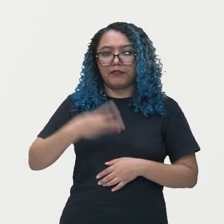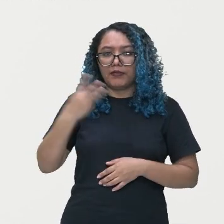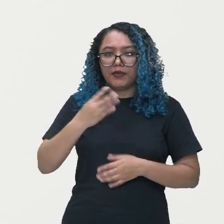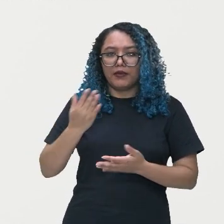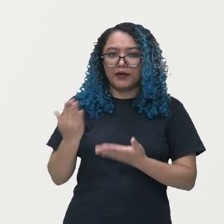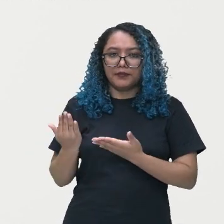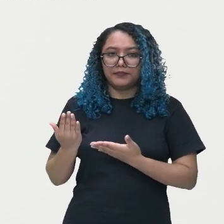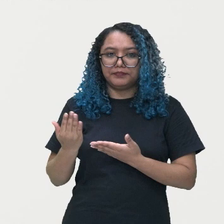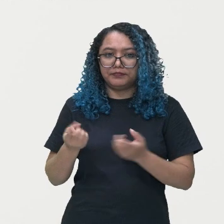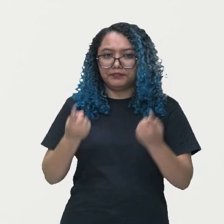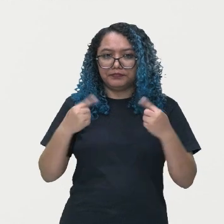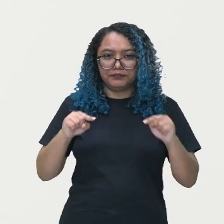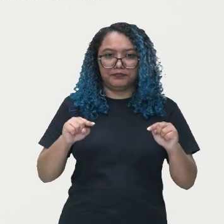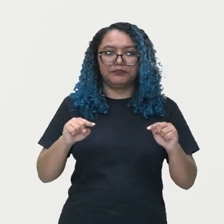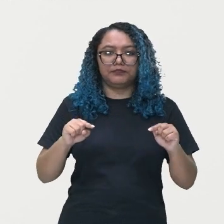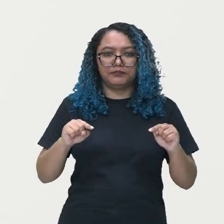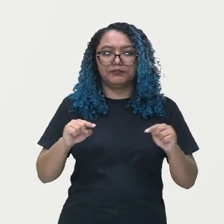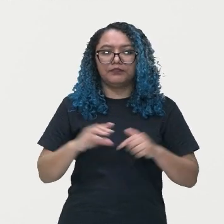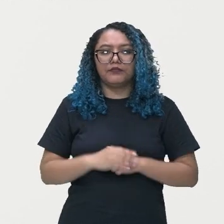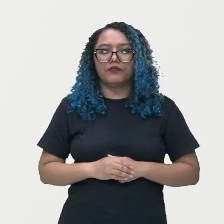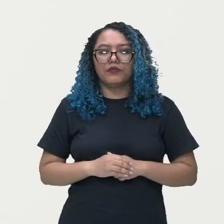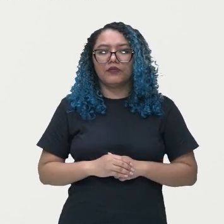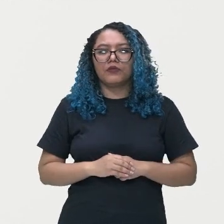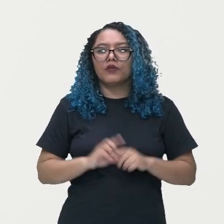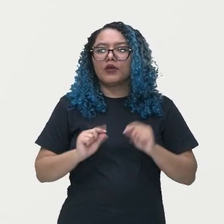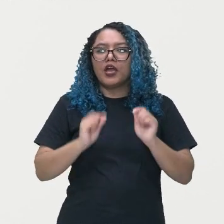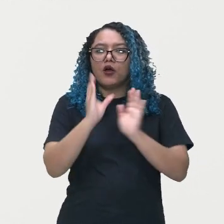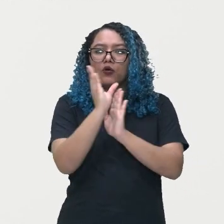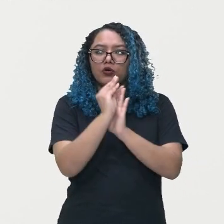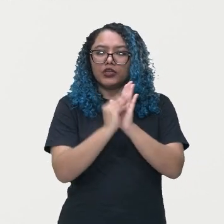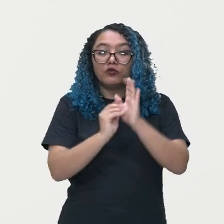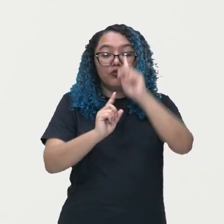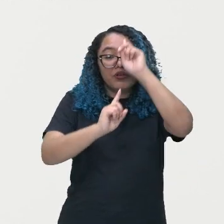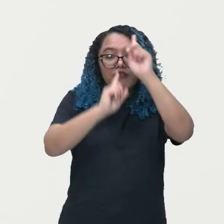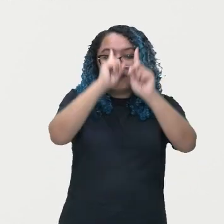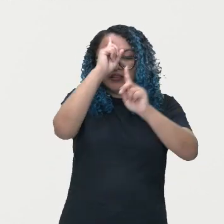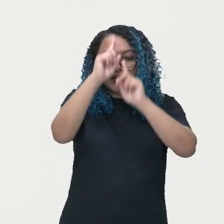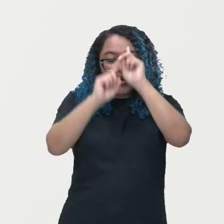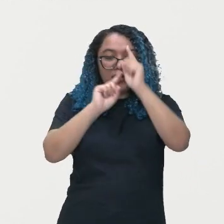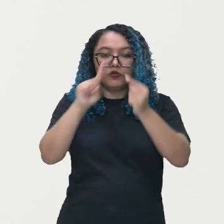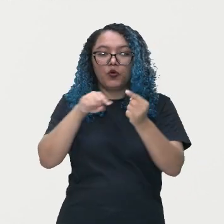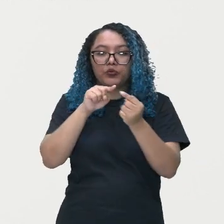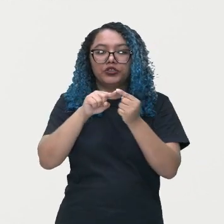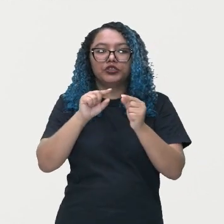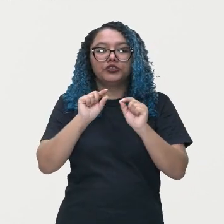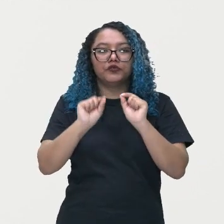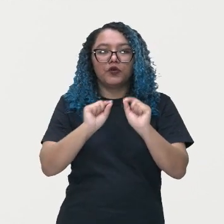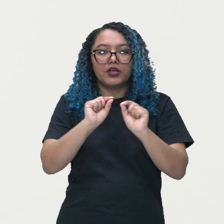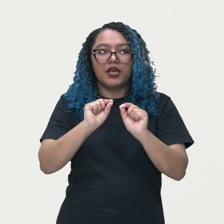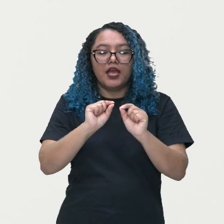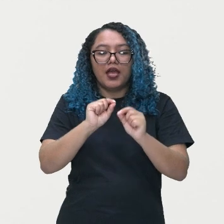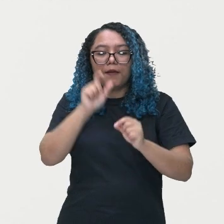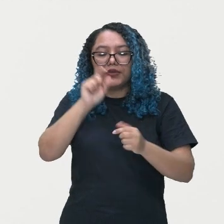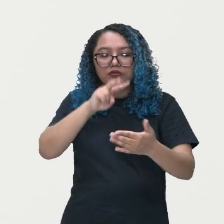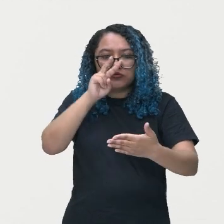Fabricated content. Um conteúdo falsamente fabricado no intuito de levar o leitor a informações verdadeiras e ter